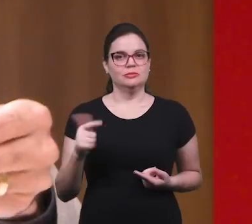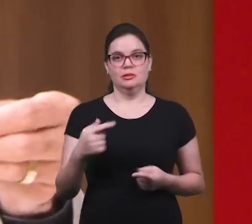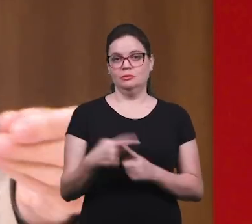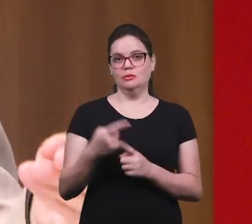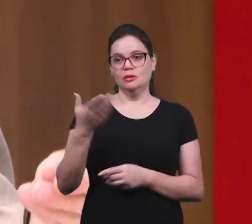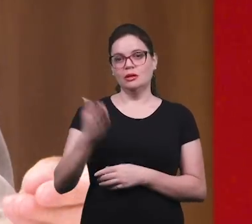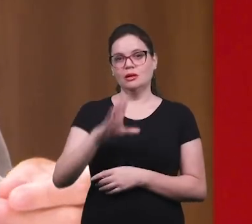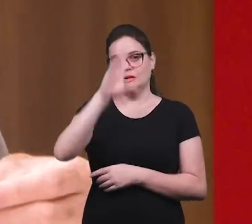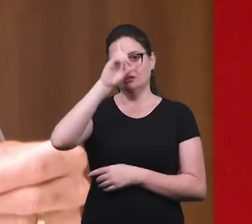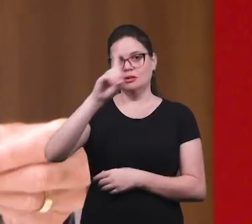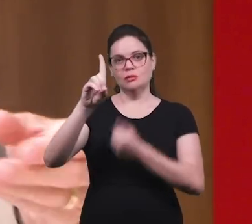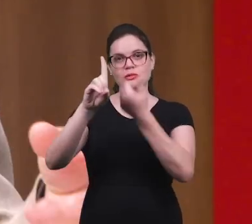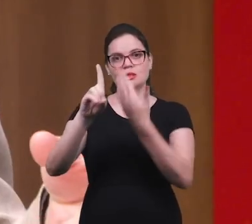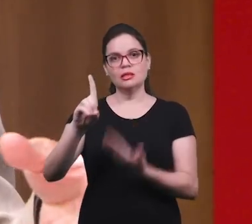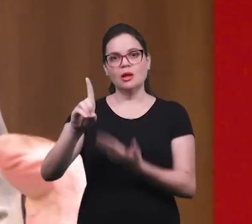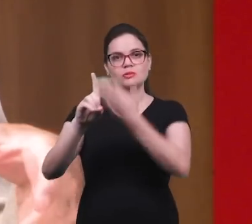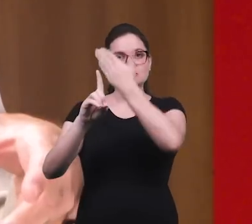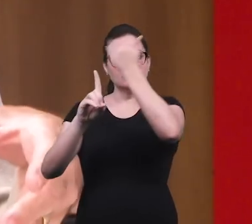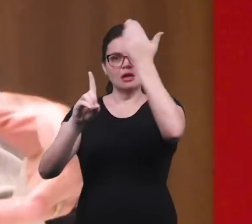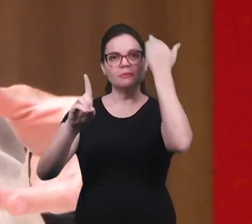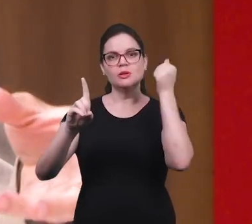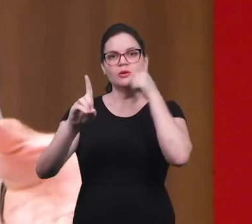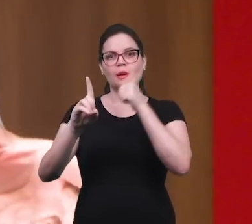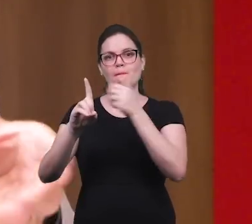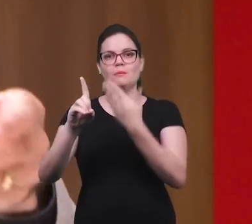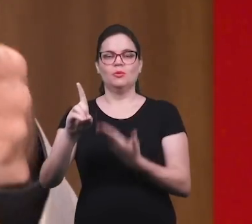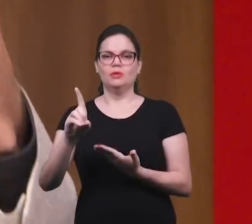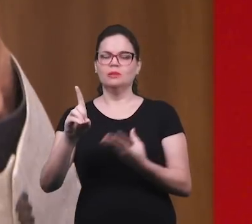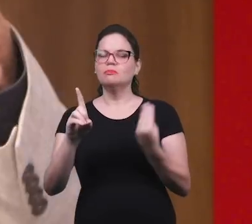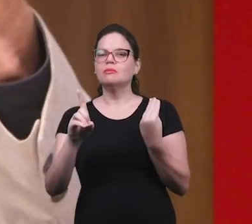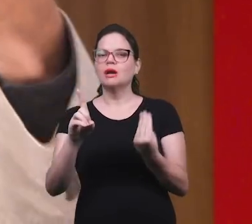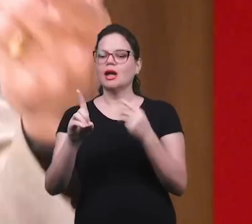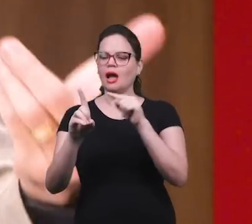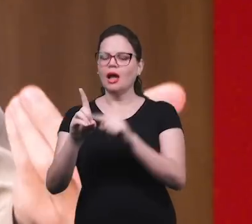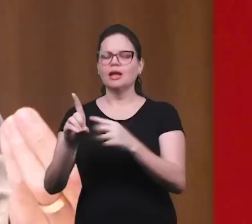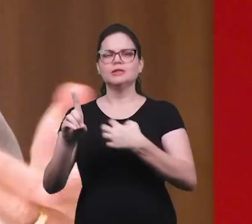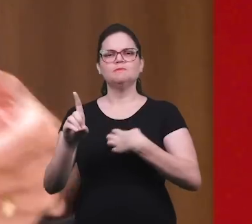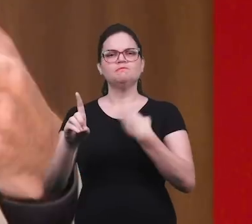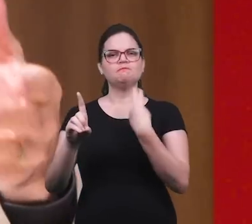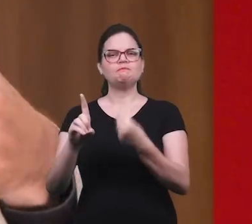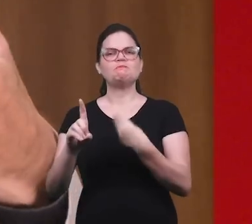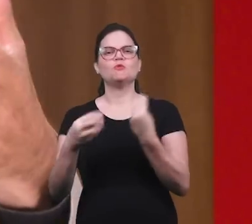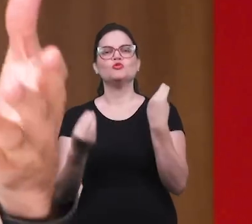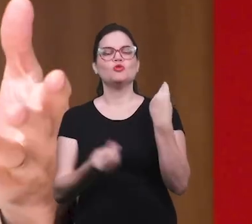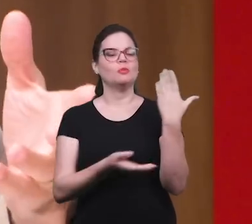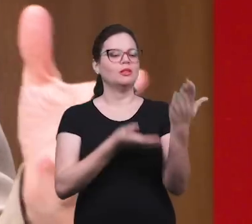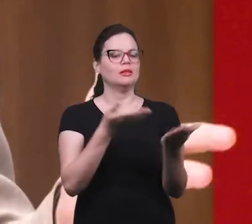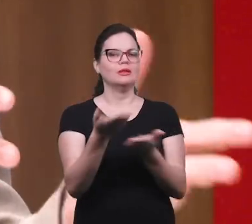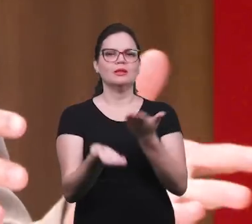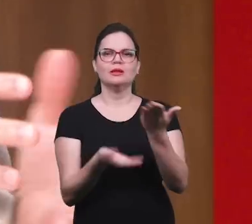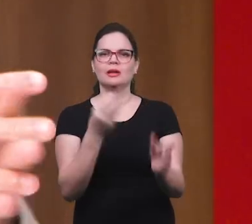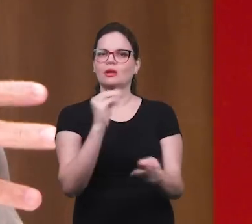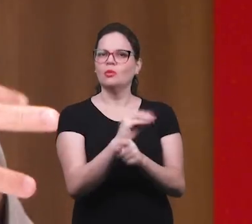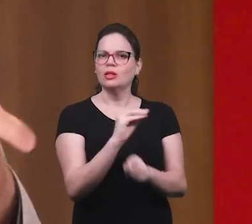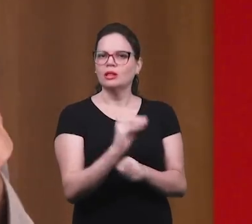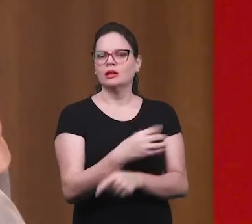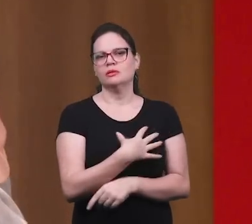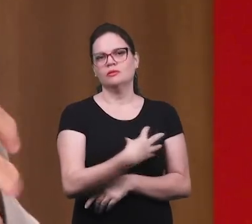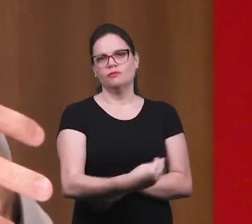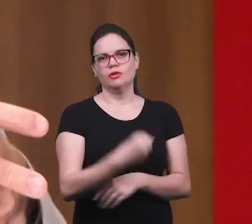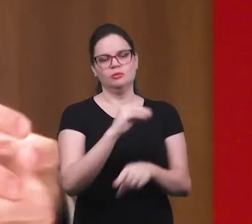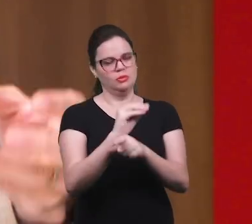ela, como mulher, como mãe, de tratar, de ter sensibilidade. Nós tratamos isso em vários programas